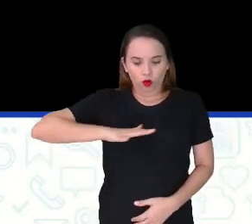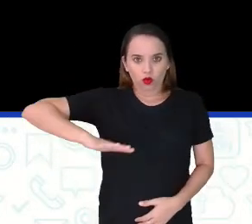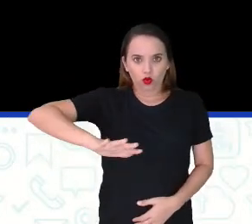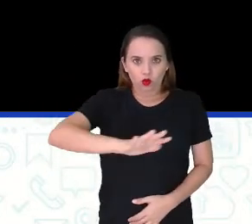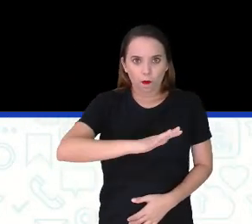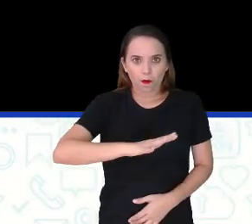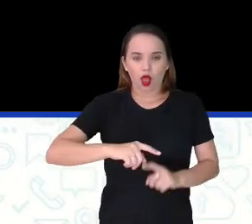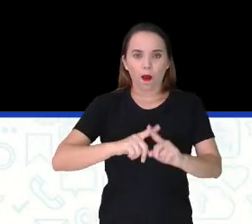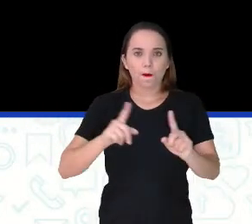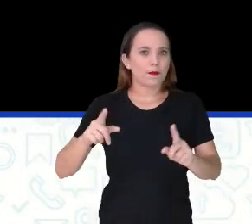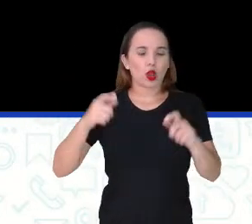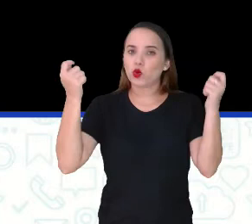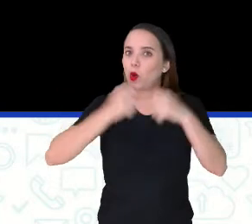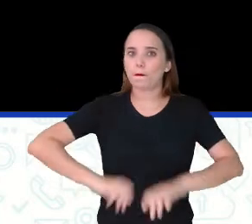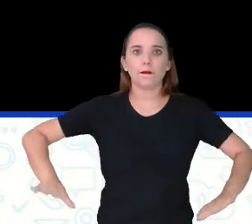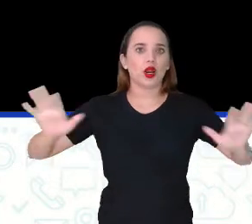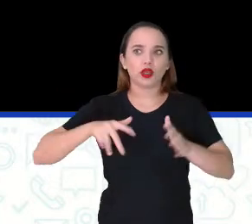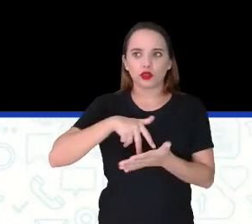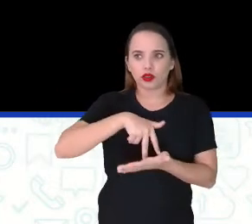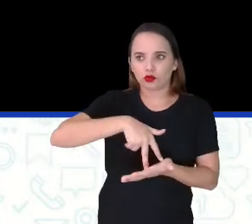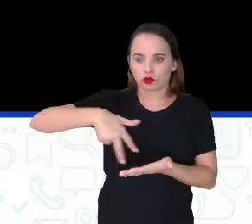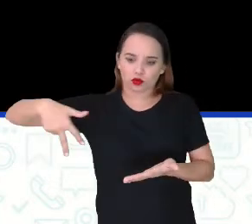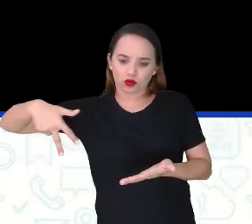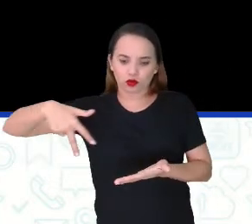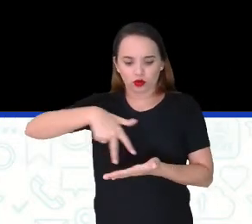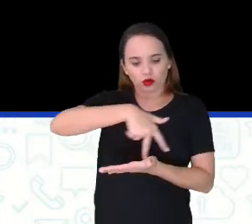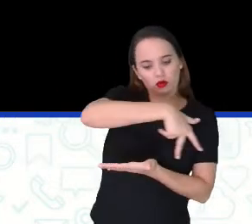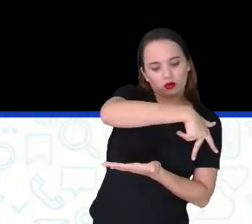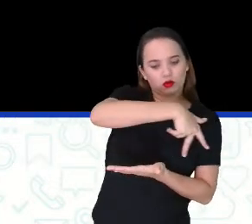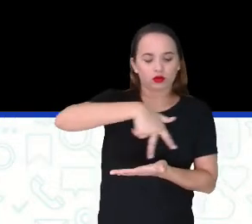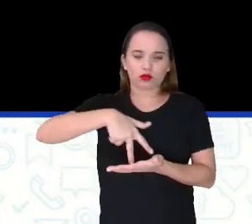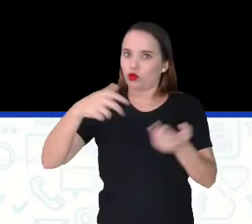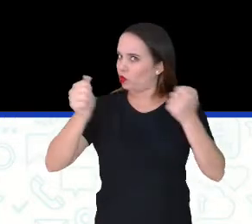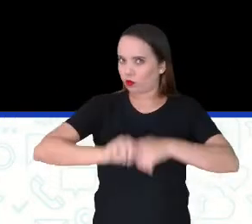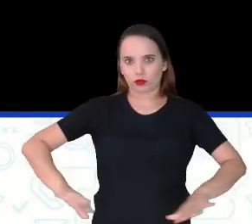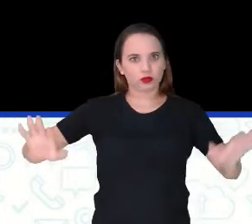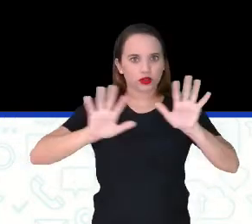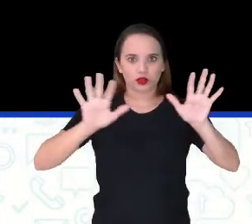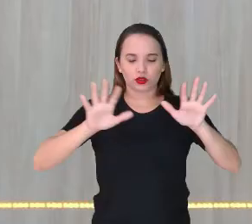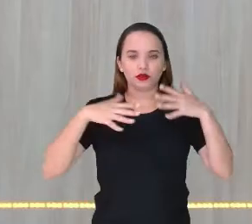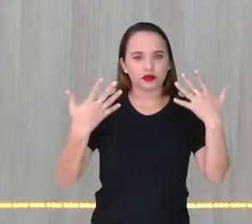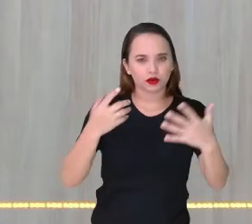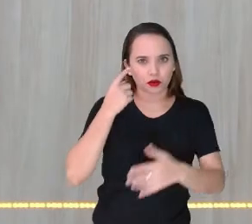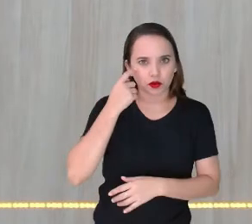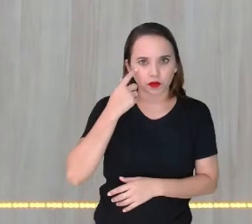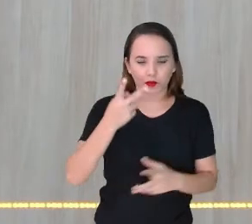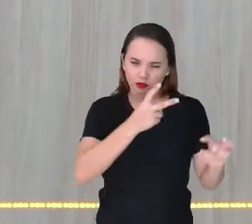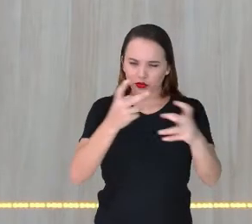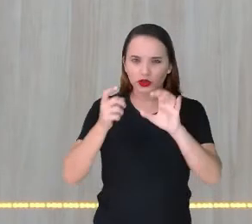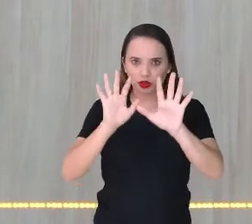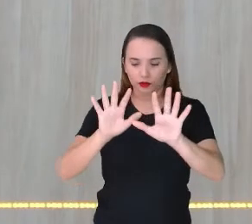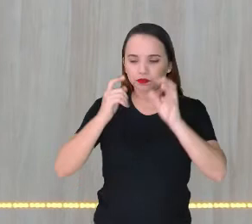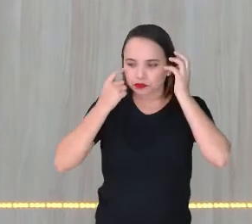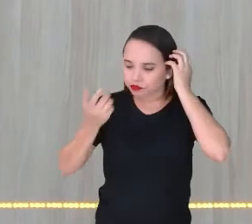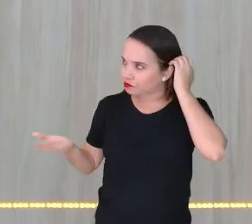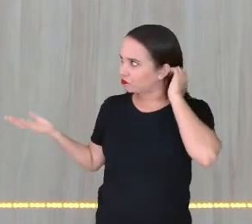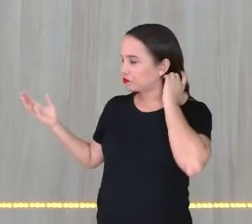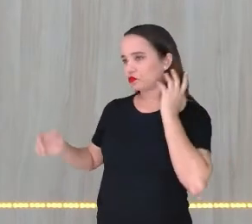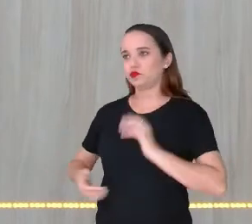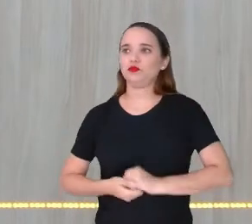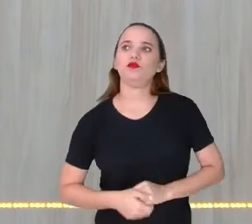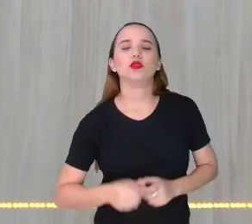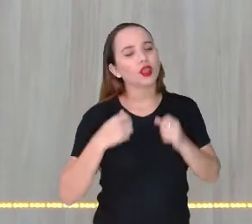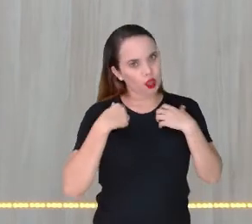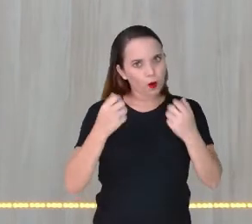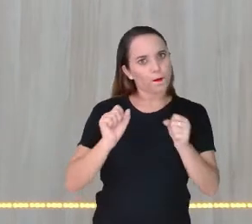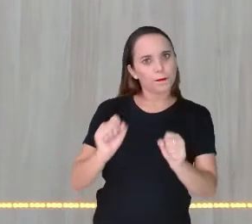haja um deslocamento. Então, veja, eu falei que a gente tem o nosso espaço, né? Então, eu posso